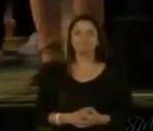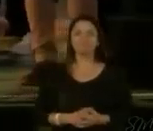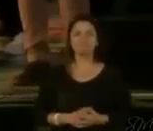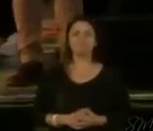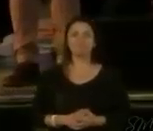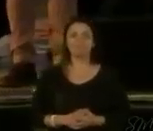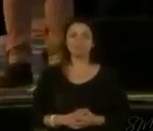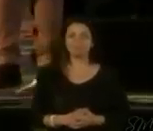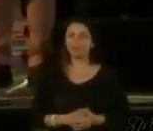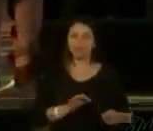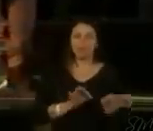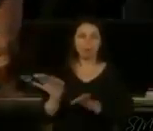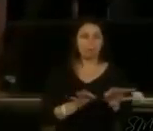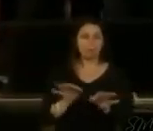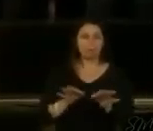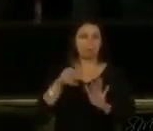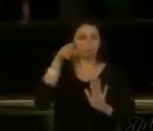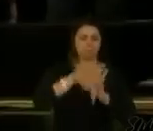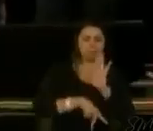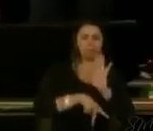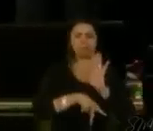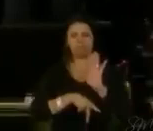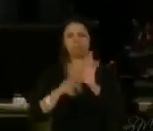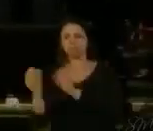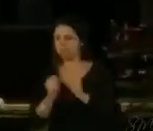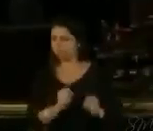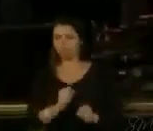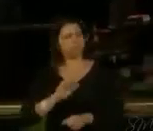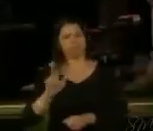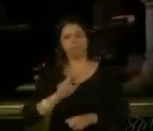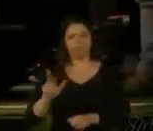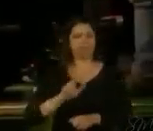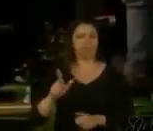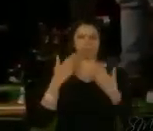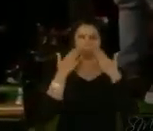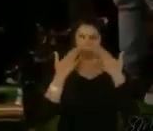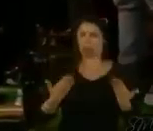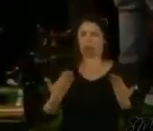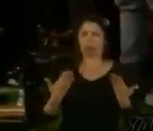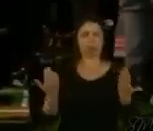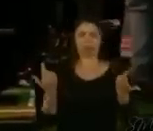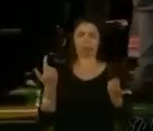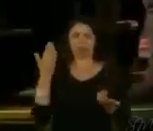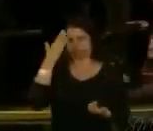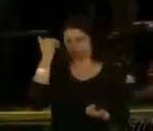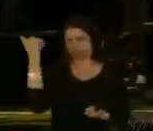Não é projeto de poder, pastor Silas, e nem por status, porque nós não queremos estar aqui.